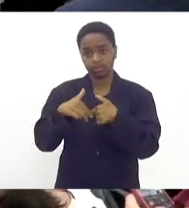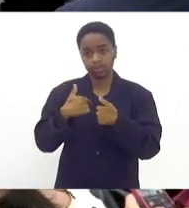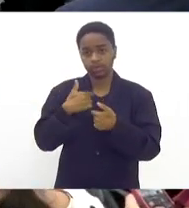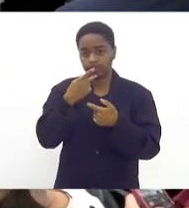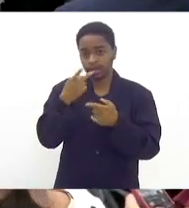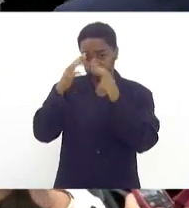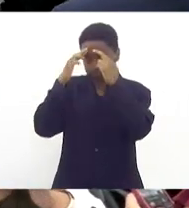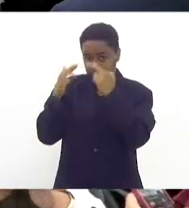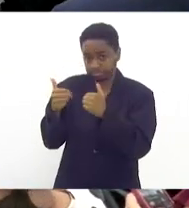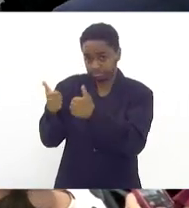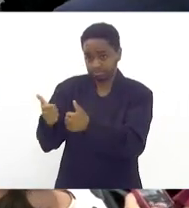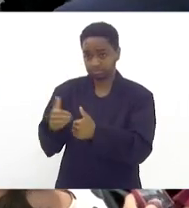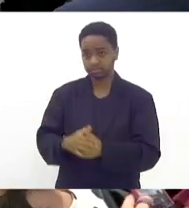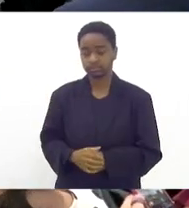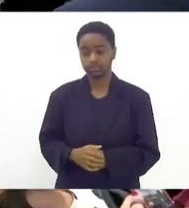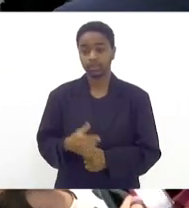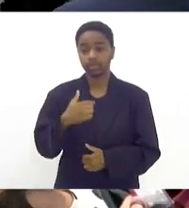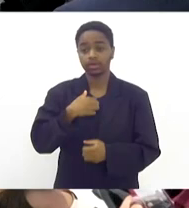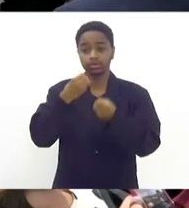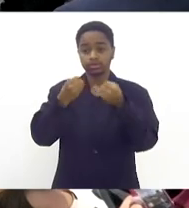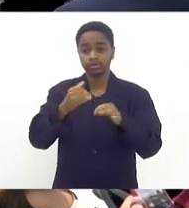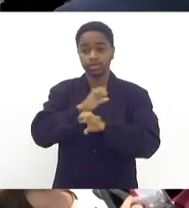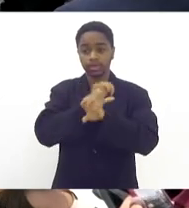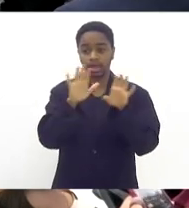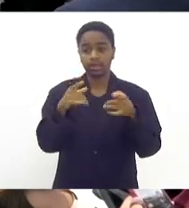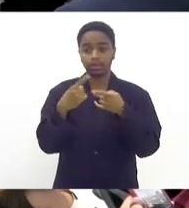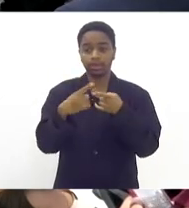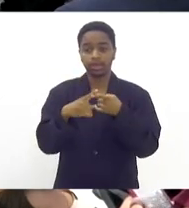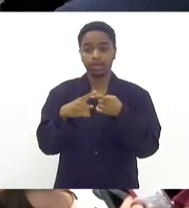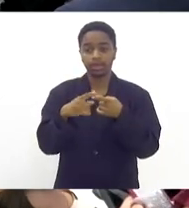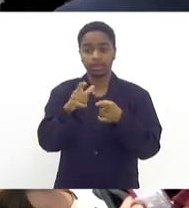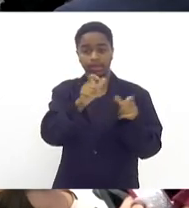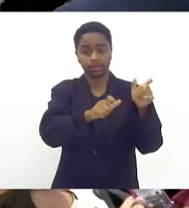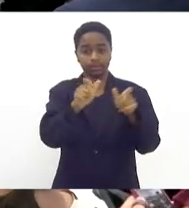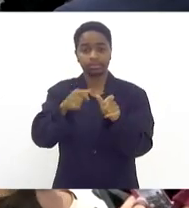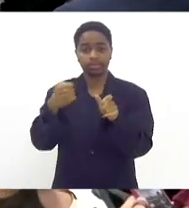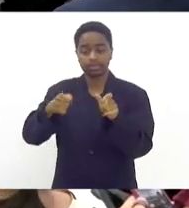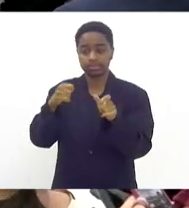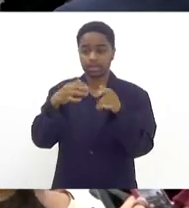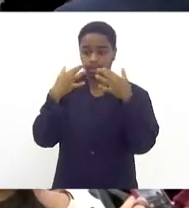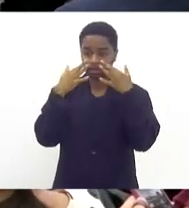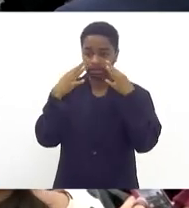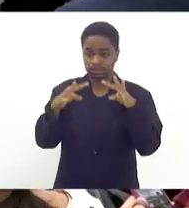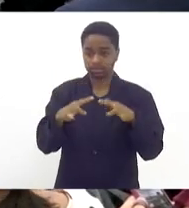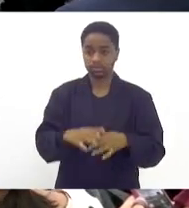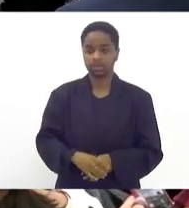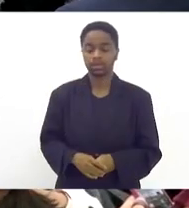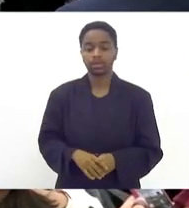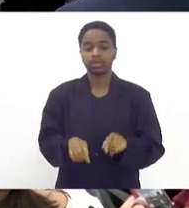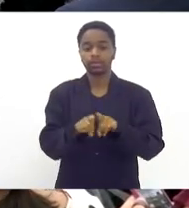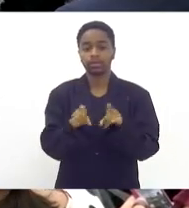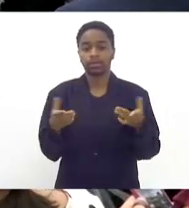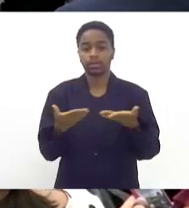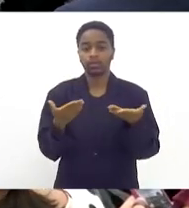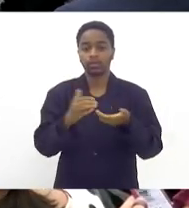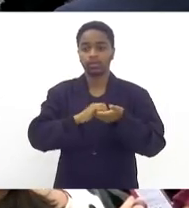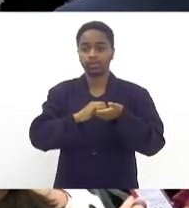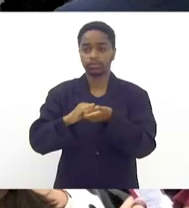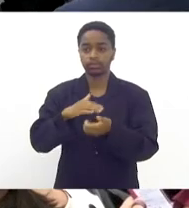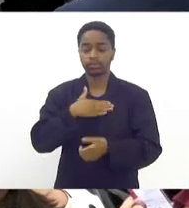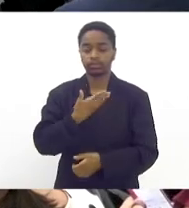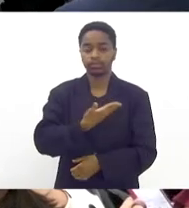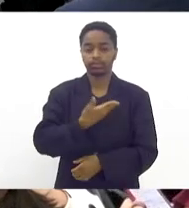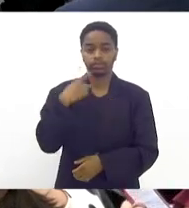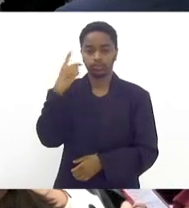respeitosa não eu deixei bem claro porque quem a gente tem que ouvir são eles é queria também saudar agora a presença do meu querido amigo